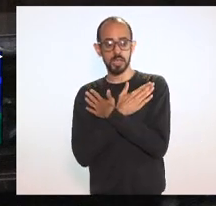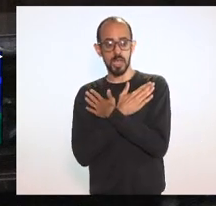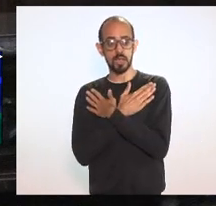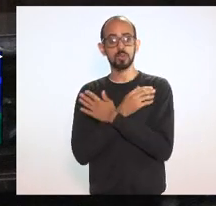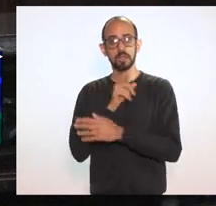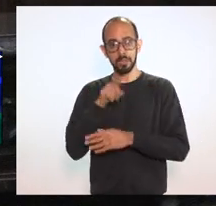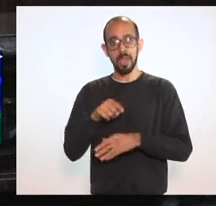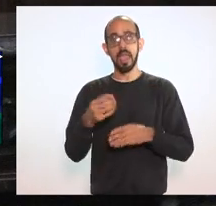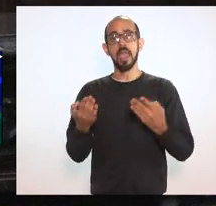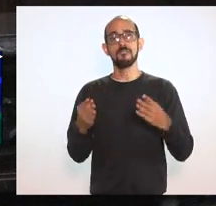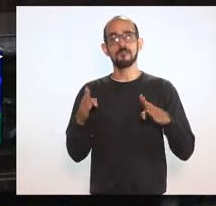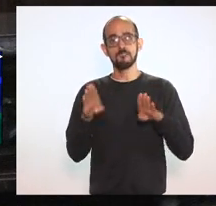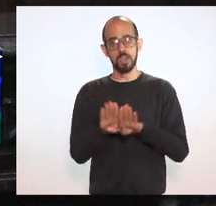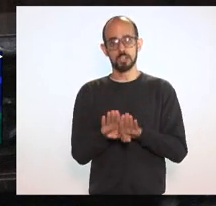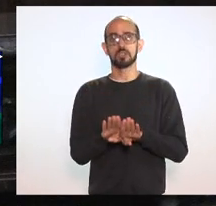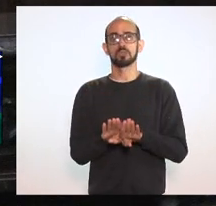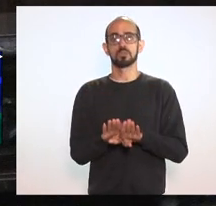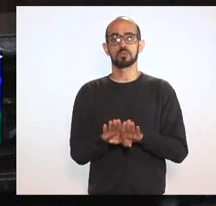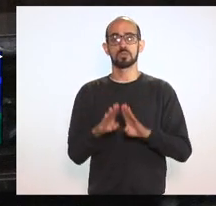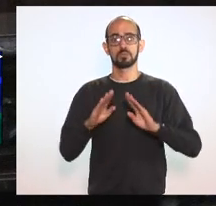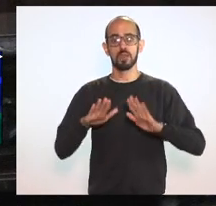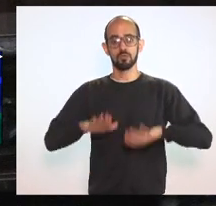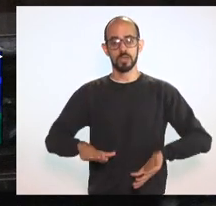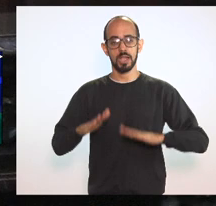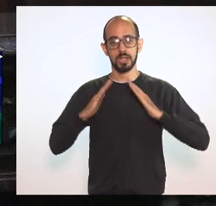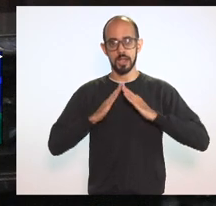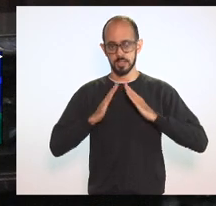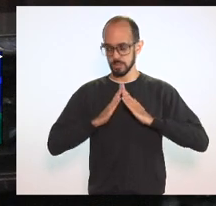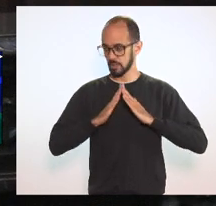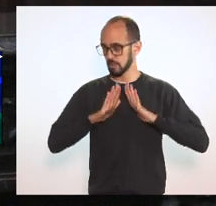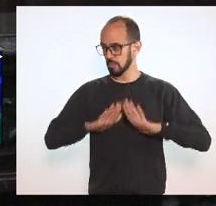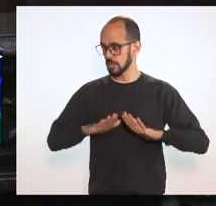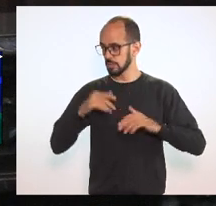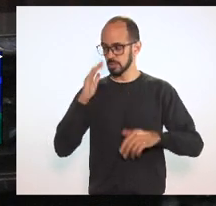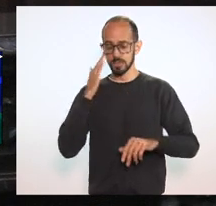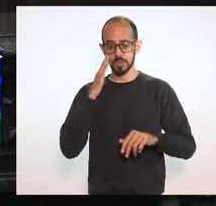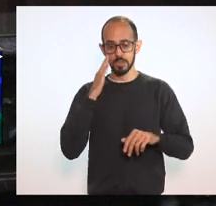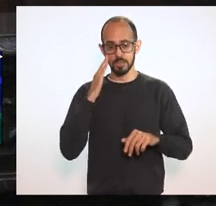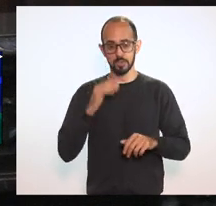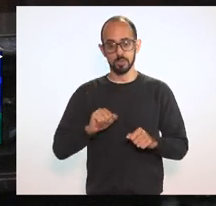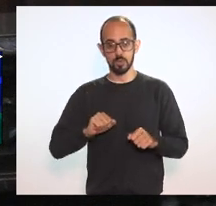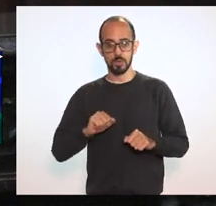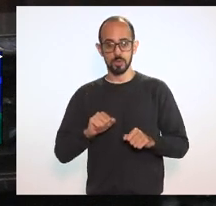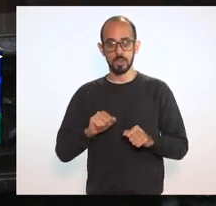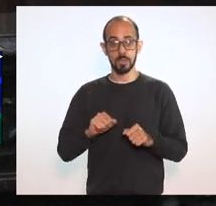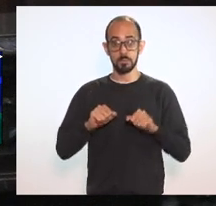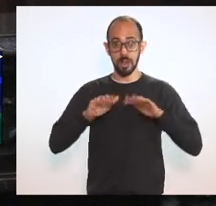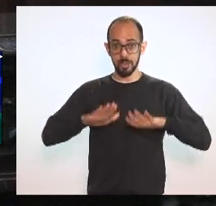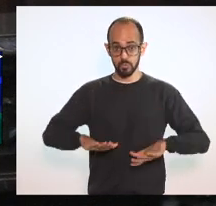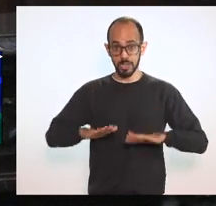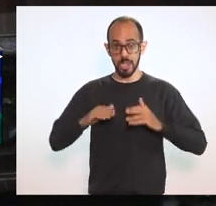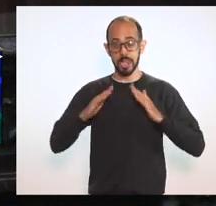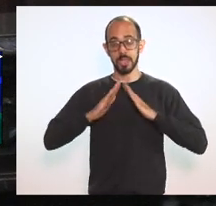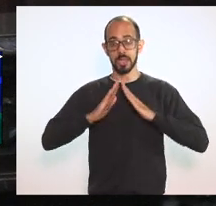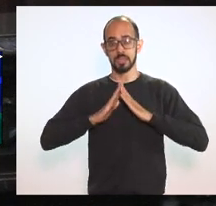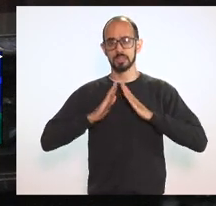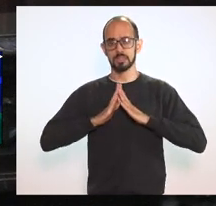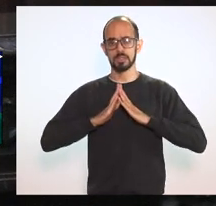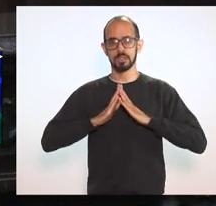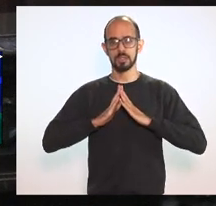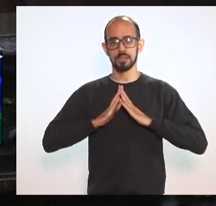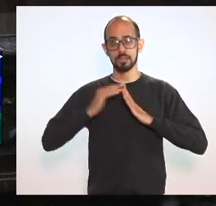manterem as suas casas mas aí senhor presidente entendemos que para se manter nas suas casas